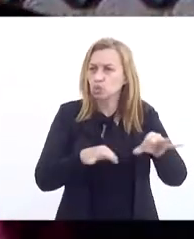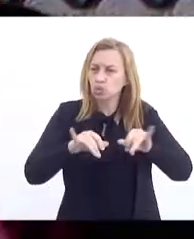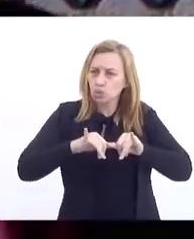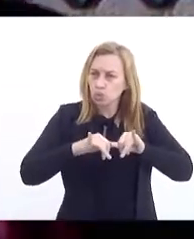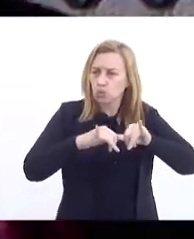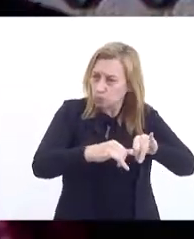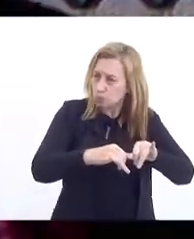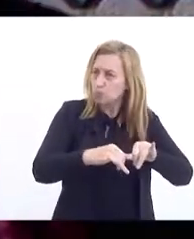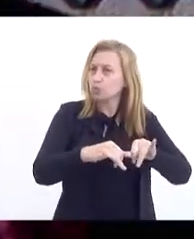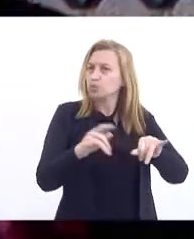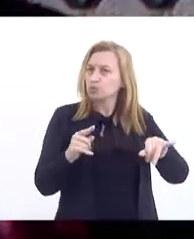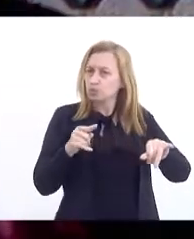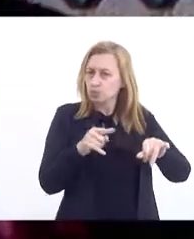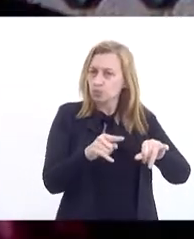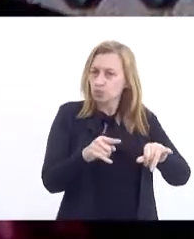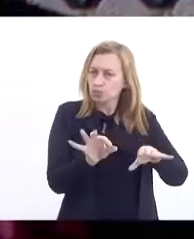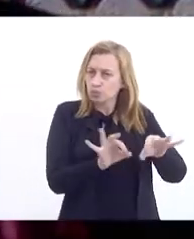gôndolas